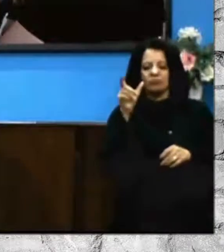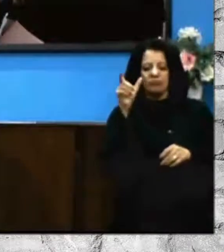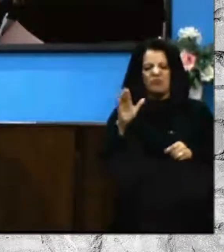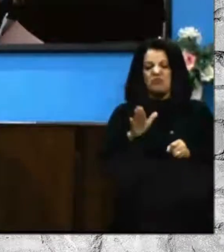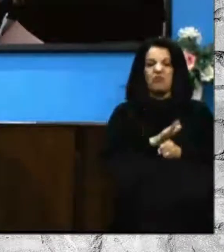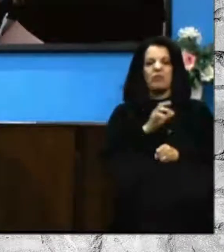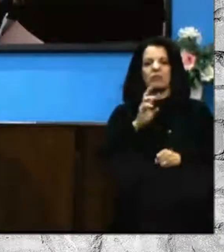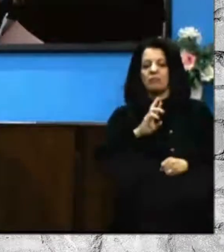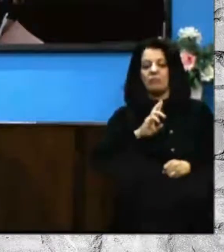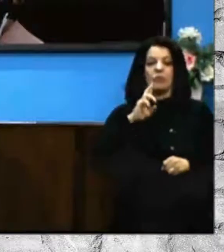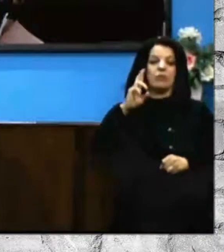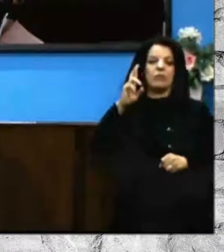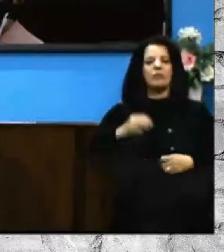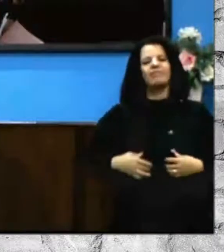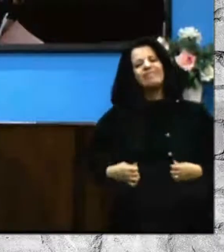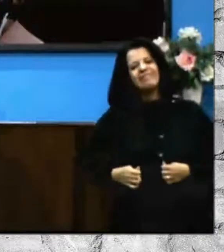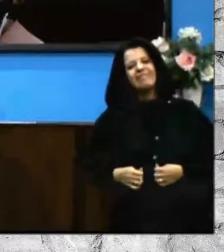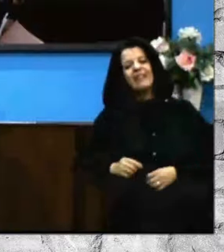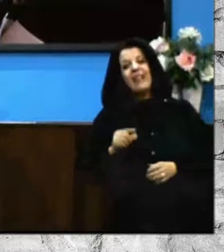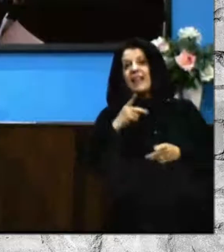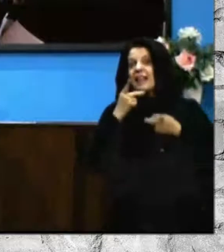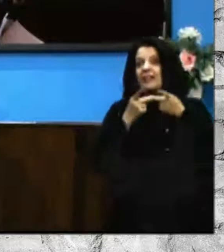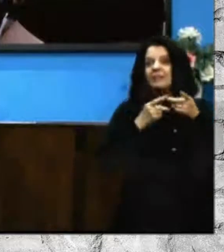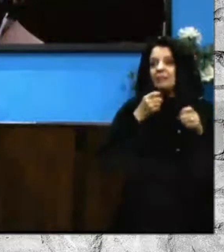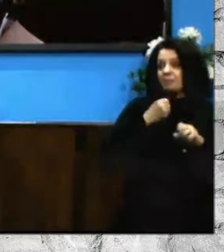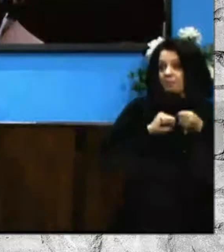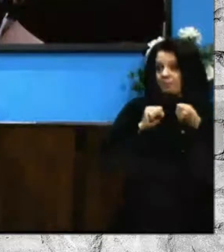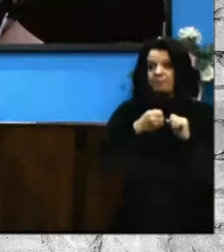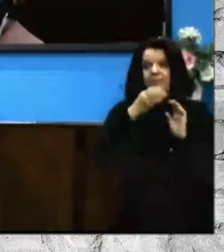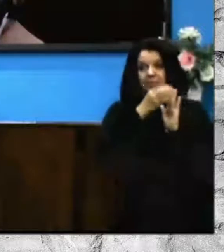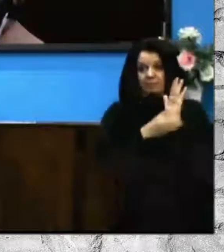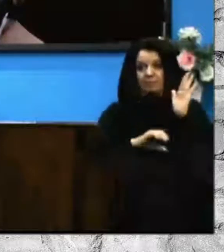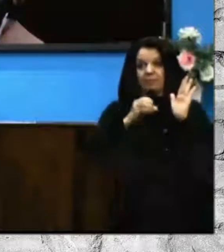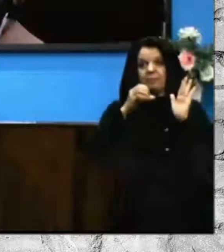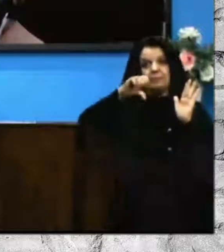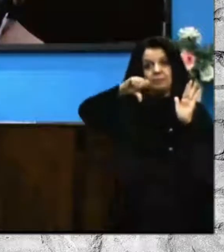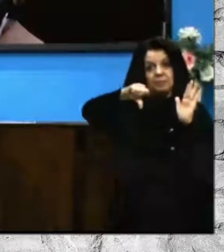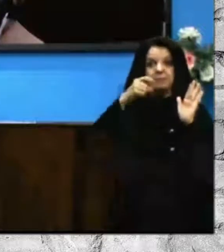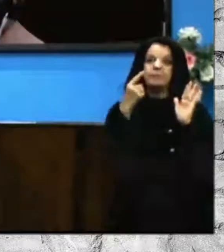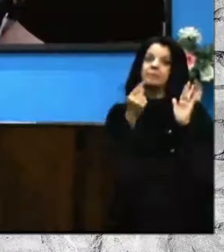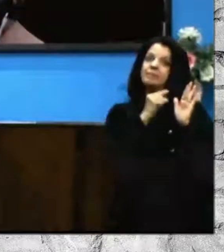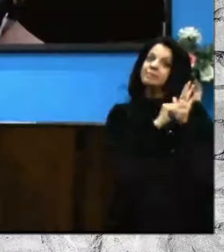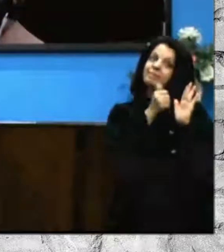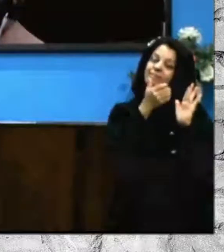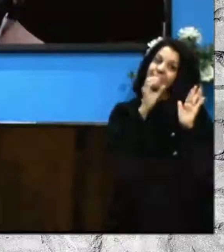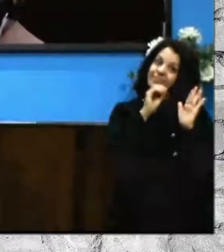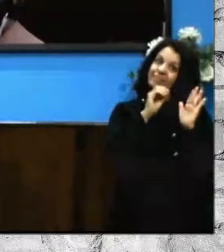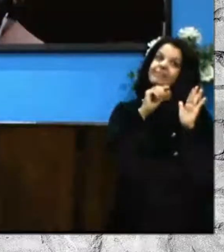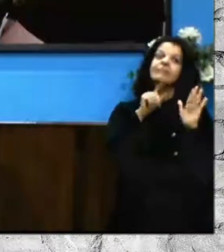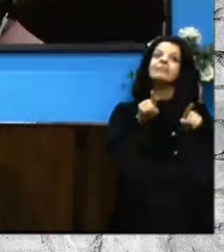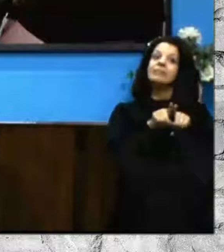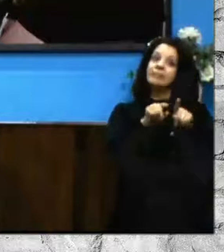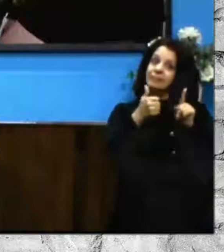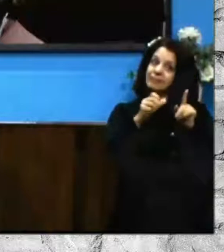Veja, ele cita o Salmo 91, versículo 10 e 11. Ele cita para Jesus.